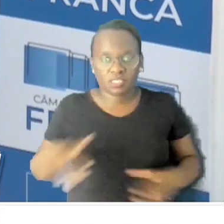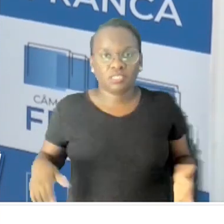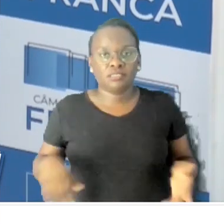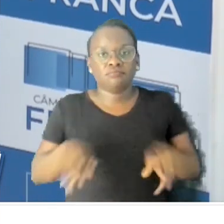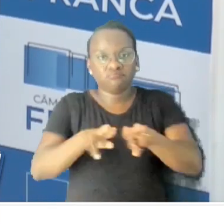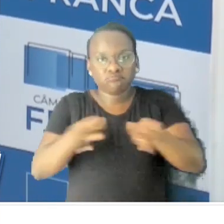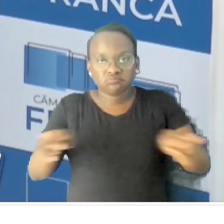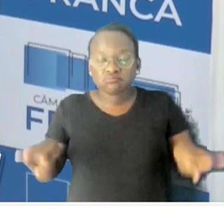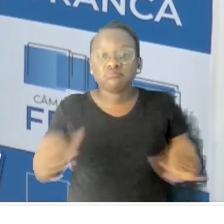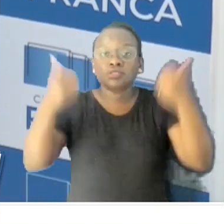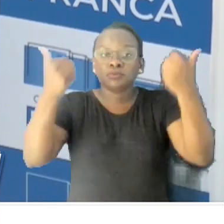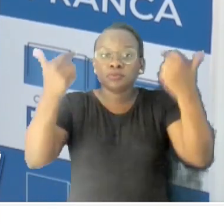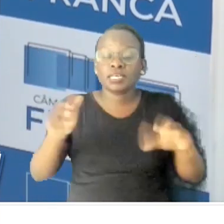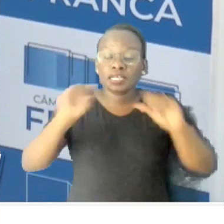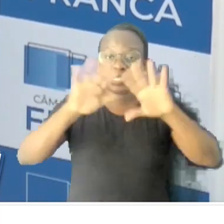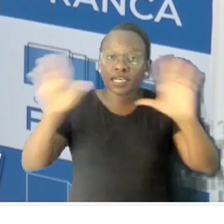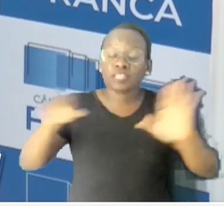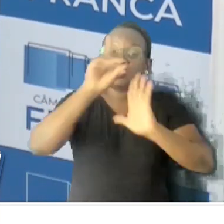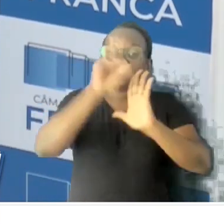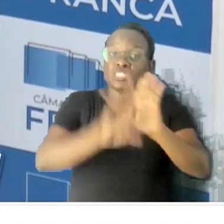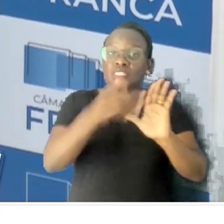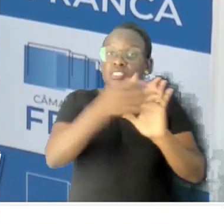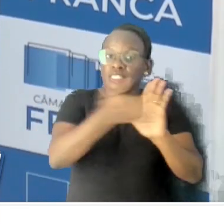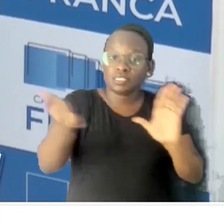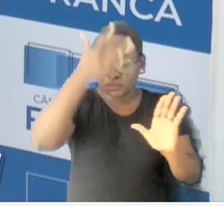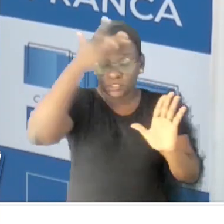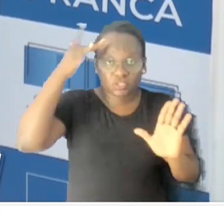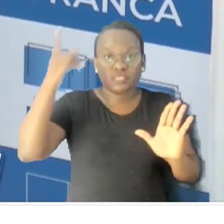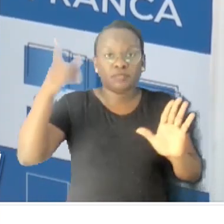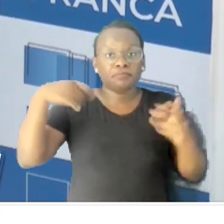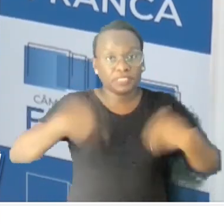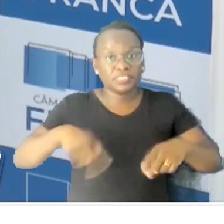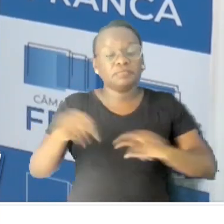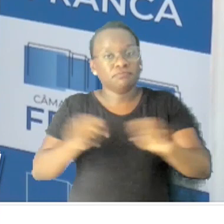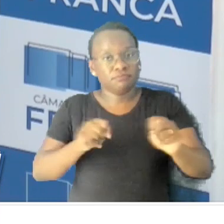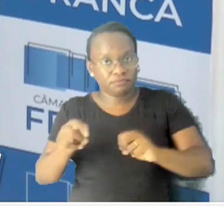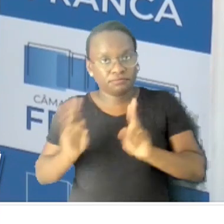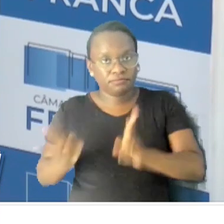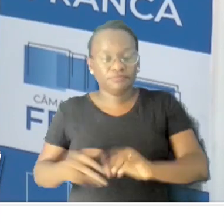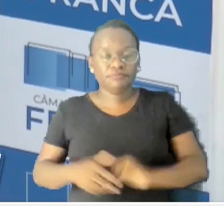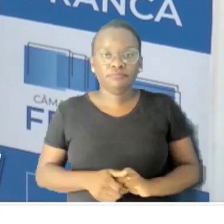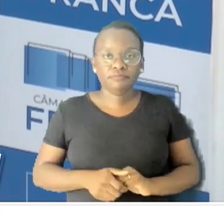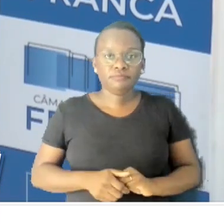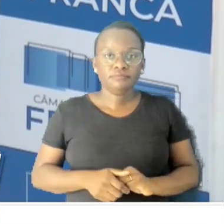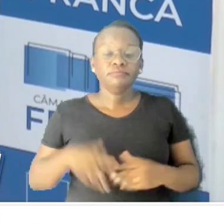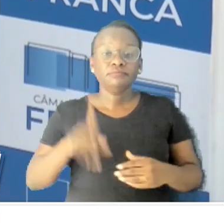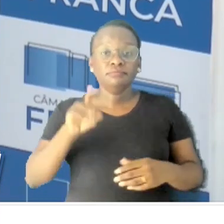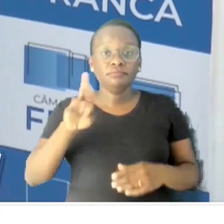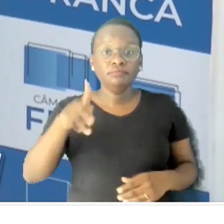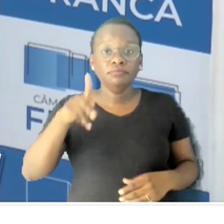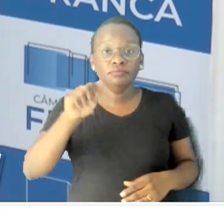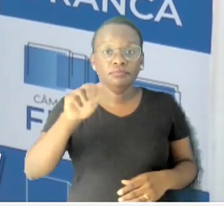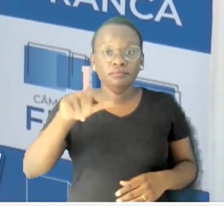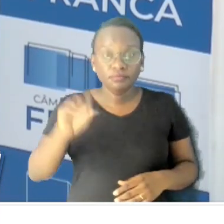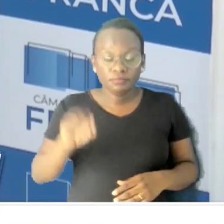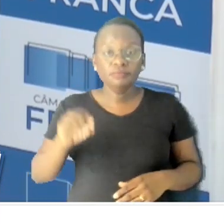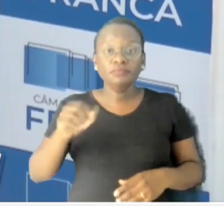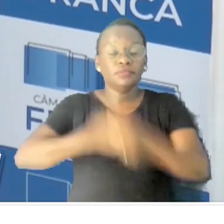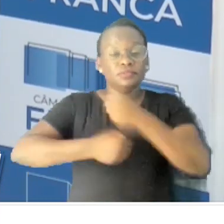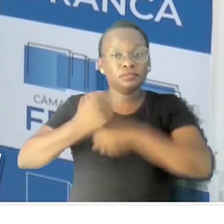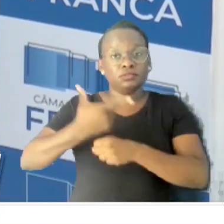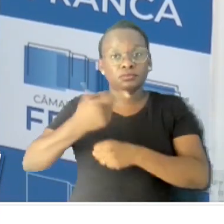os direitos dessas pessoas têm que ser preservados. Dr. Paulo Borges, em 2018, veio aqui, foi